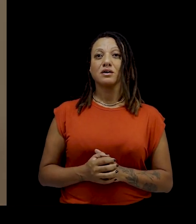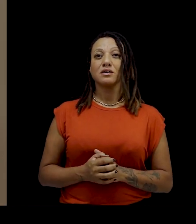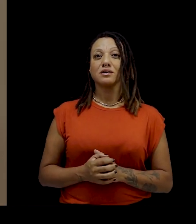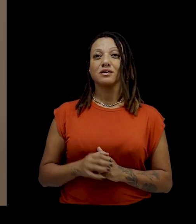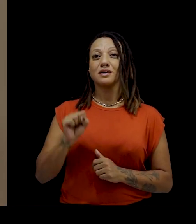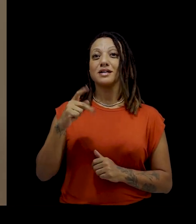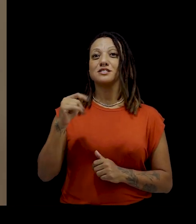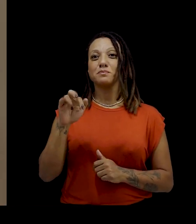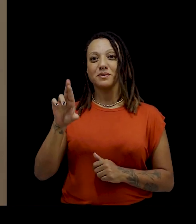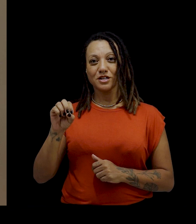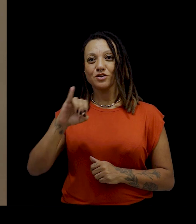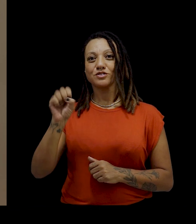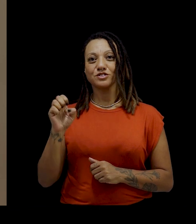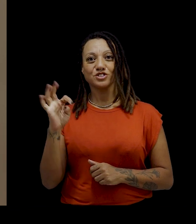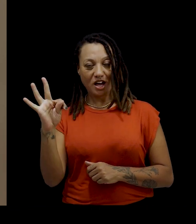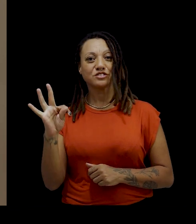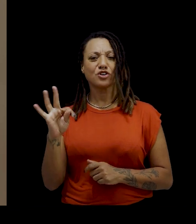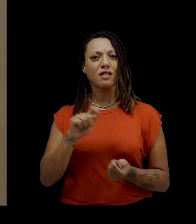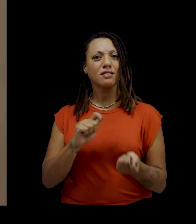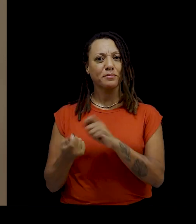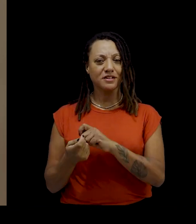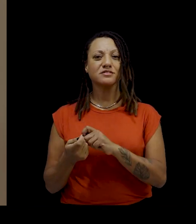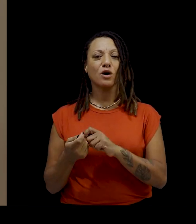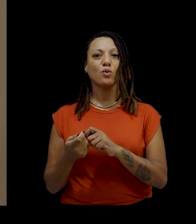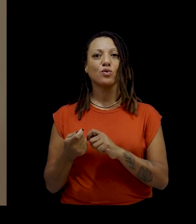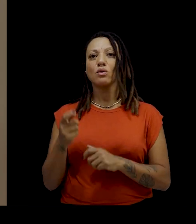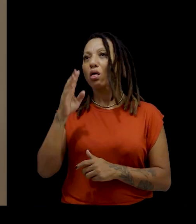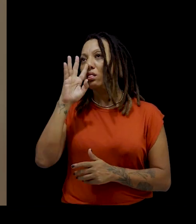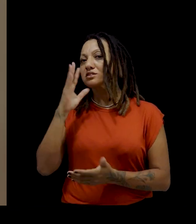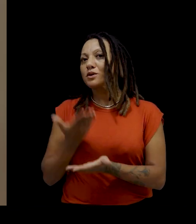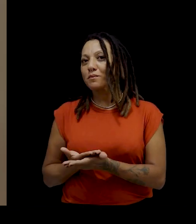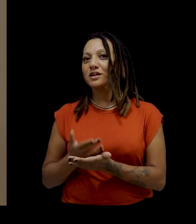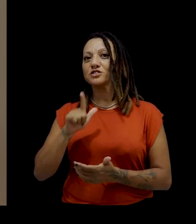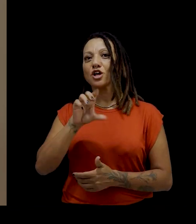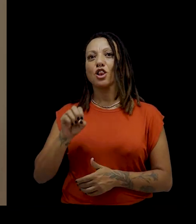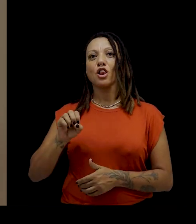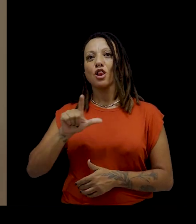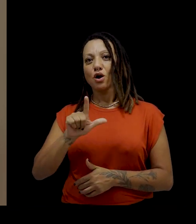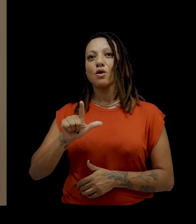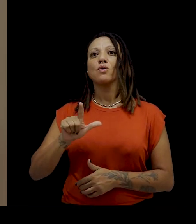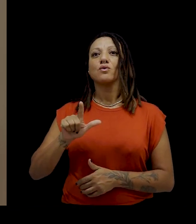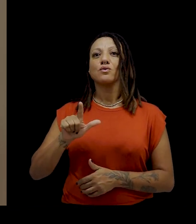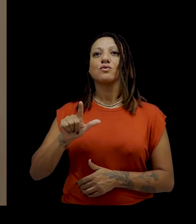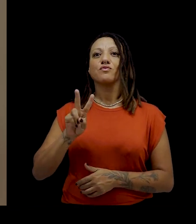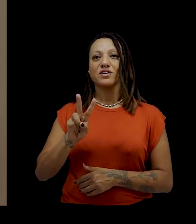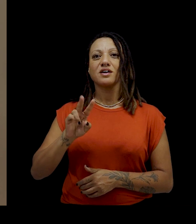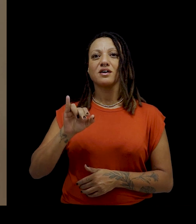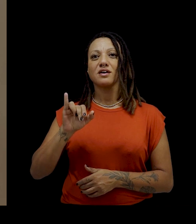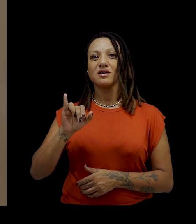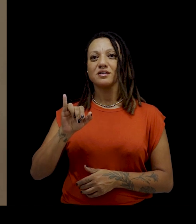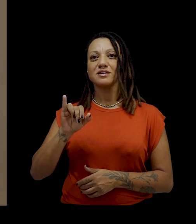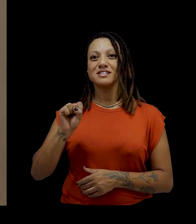e ele é uma livre adaptação do Deslumbramento de Loewenstein com